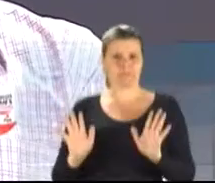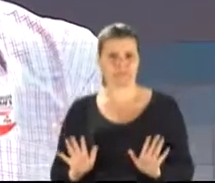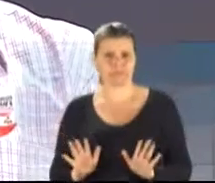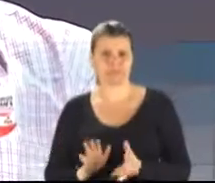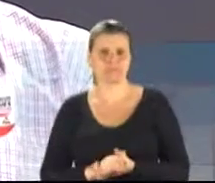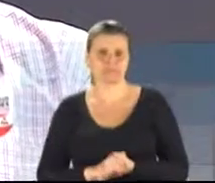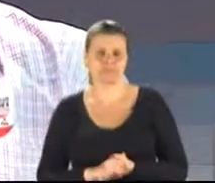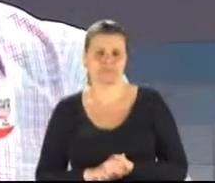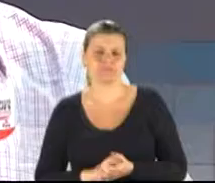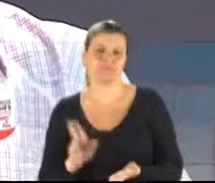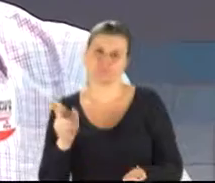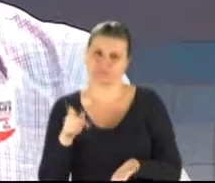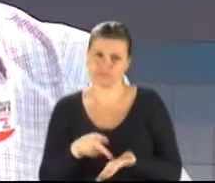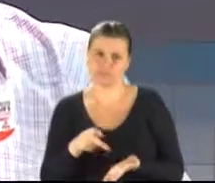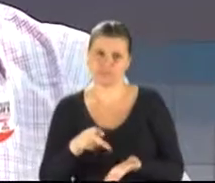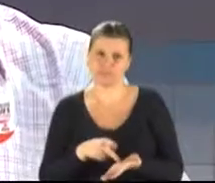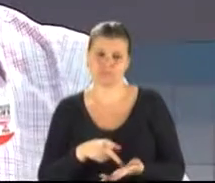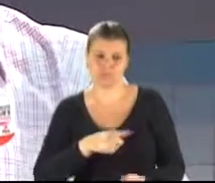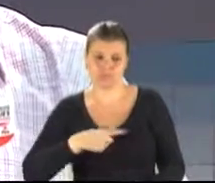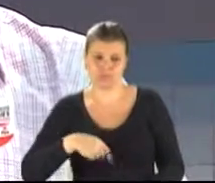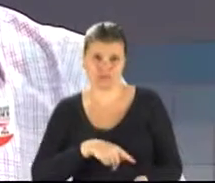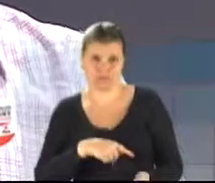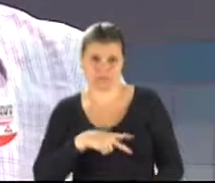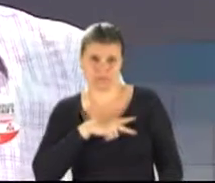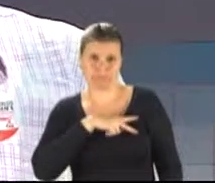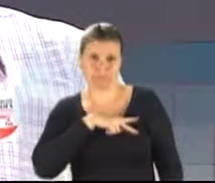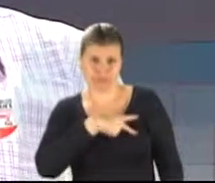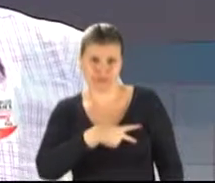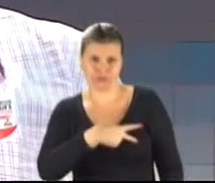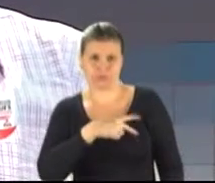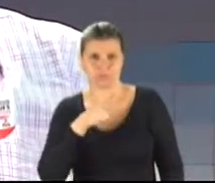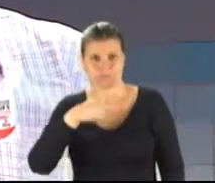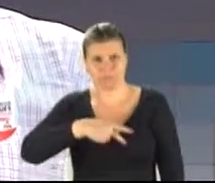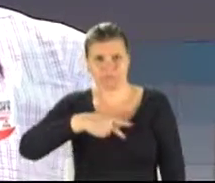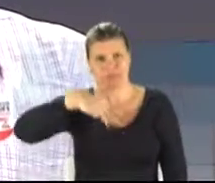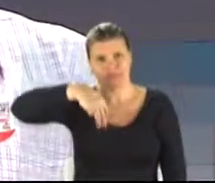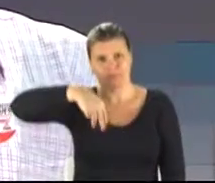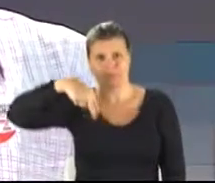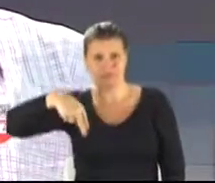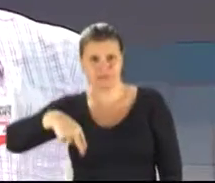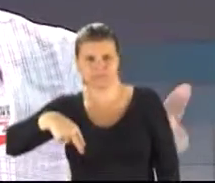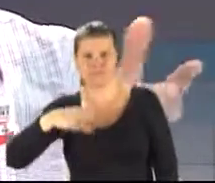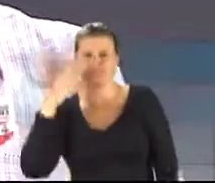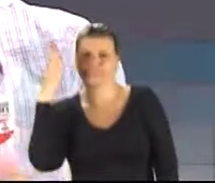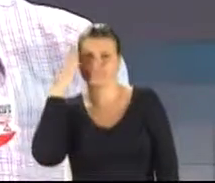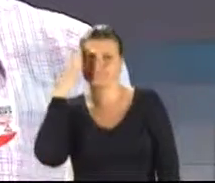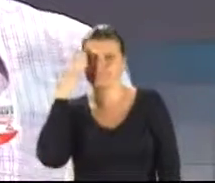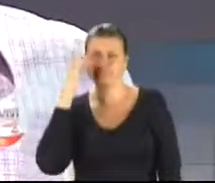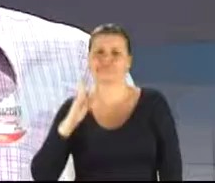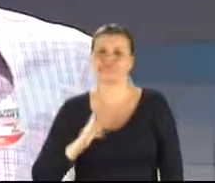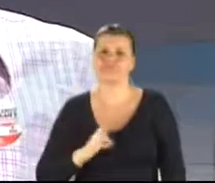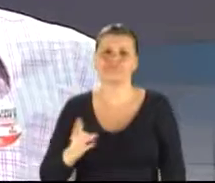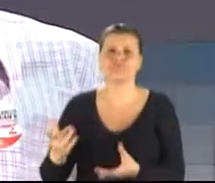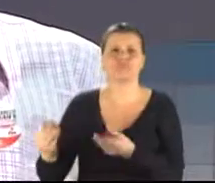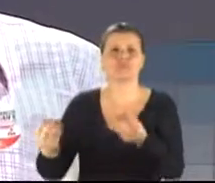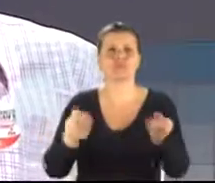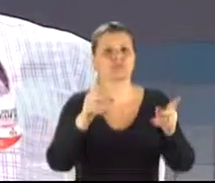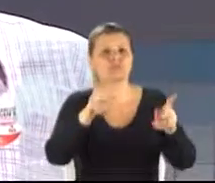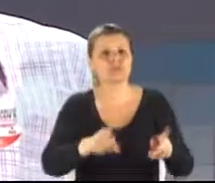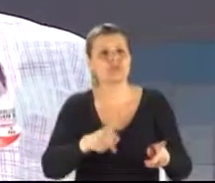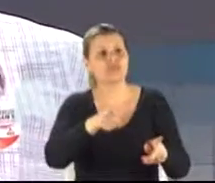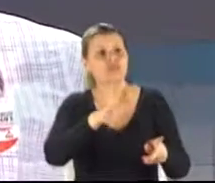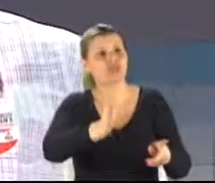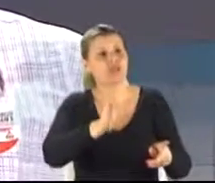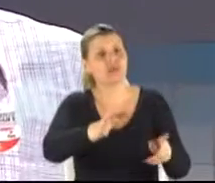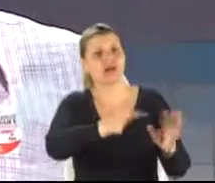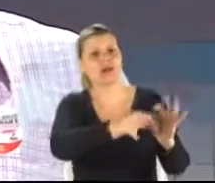verdade sabemos nós do partido o pmn eh que tem muita gente que já deveria estar solta dos presídios